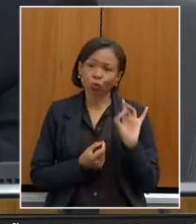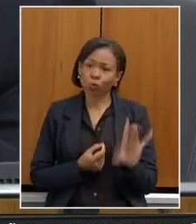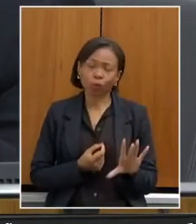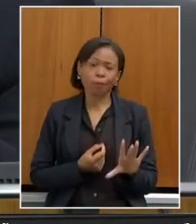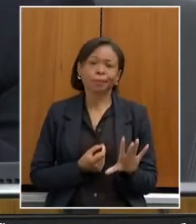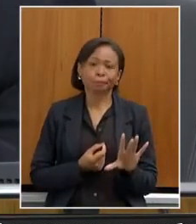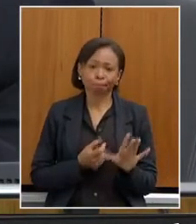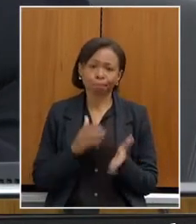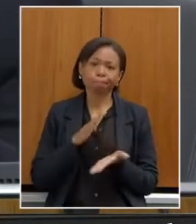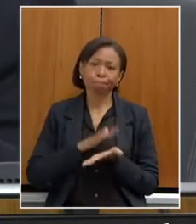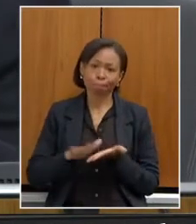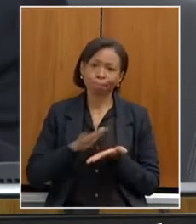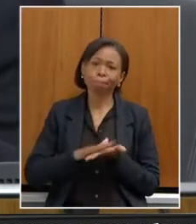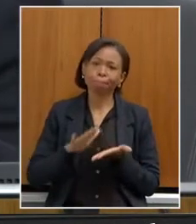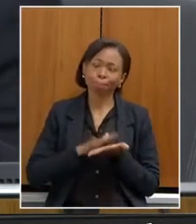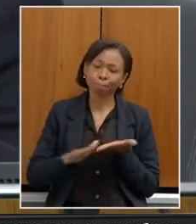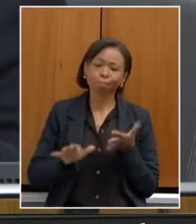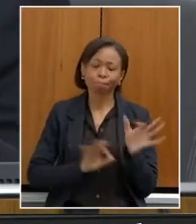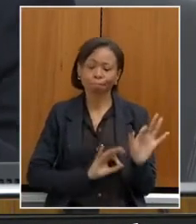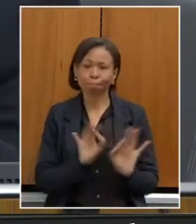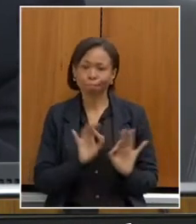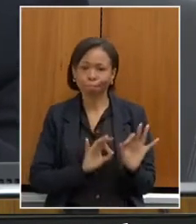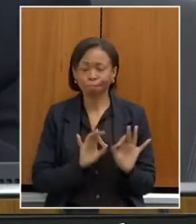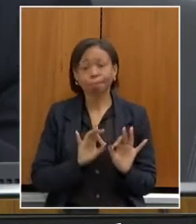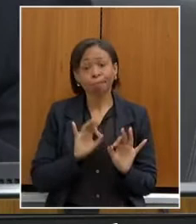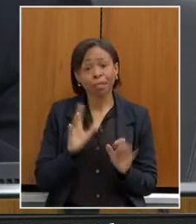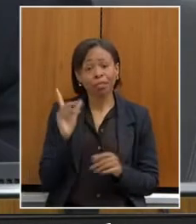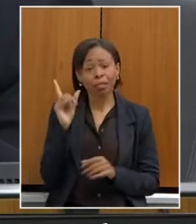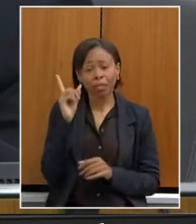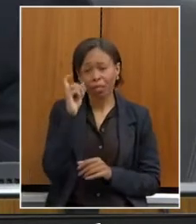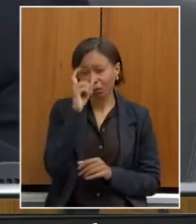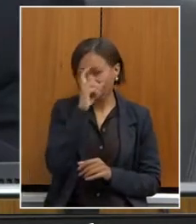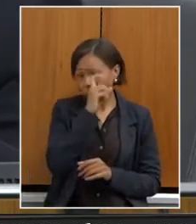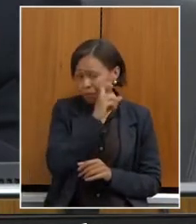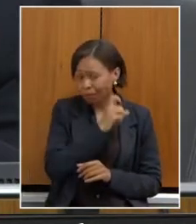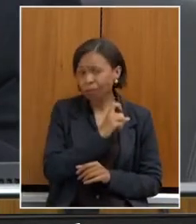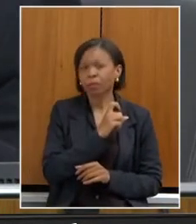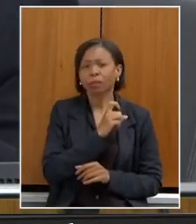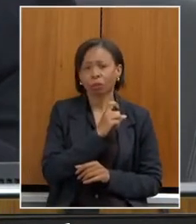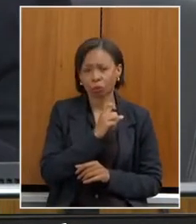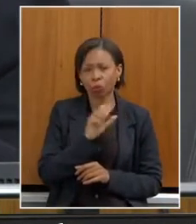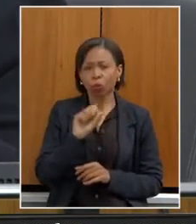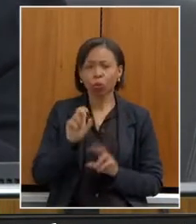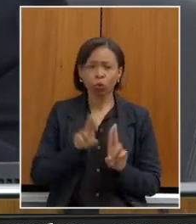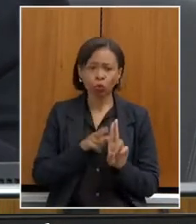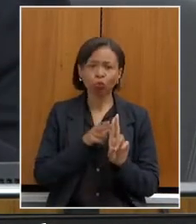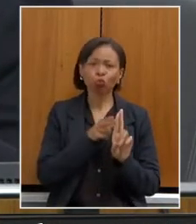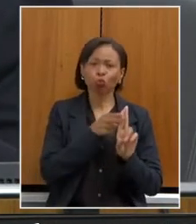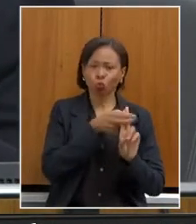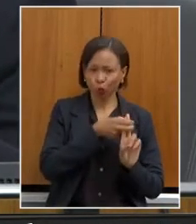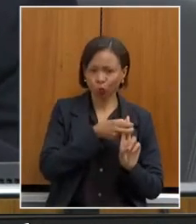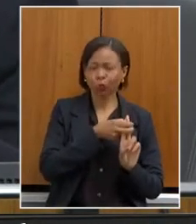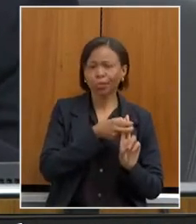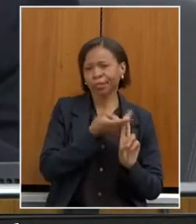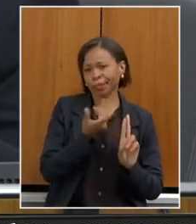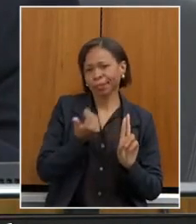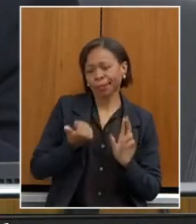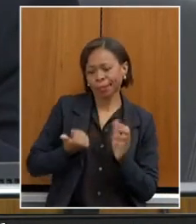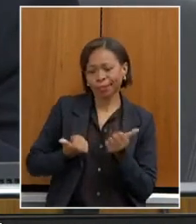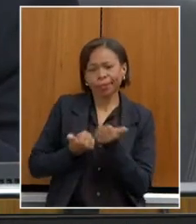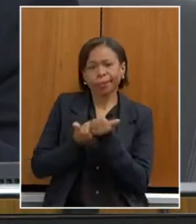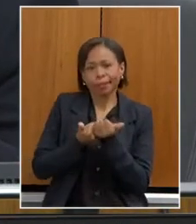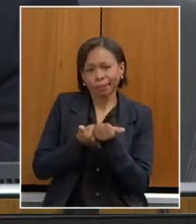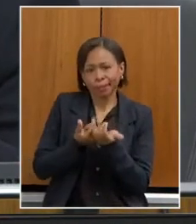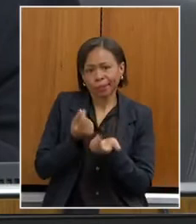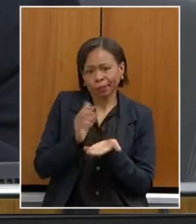demonstra o quanto que é difícil ser sustentável com o SUS obviamente por ser um hospital